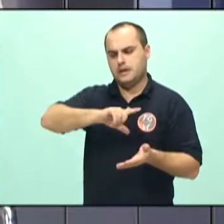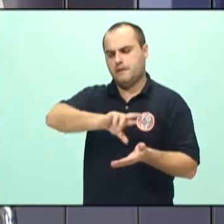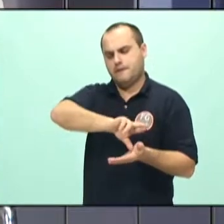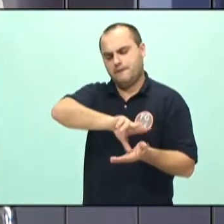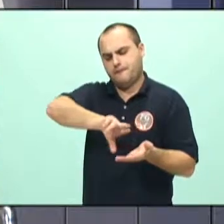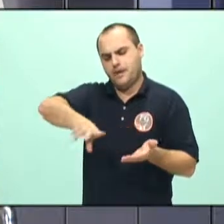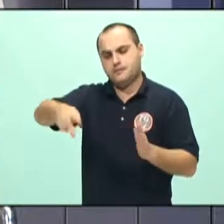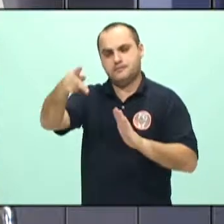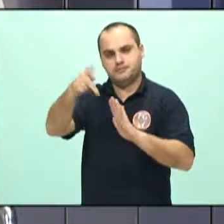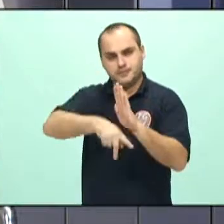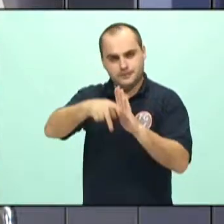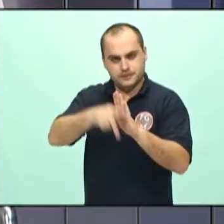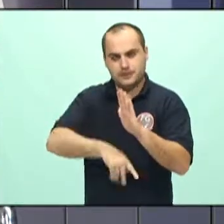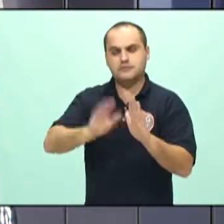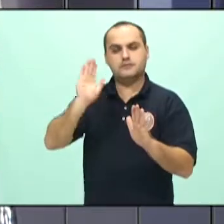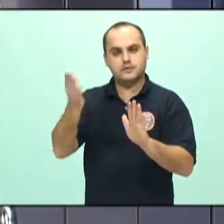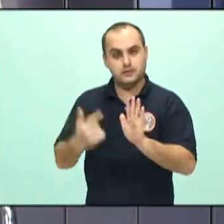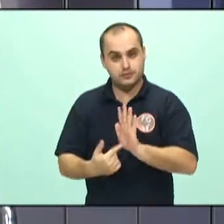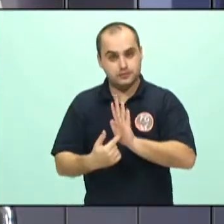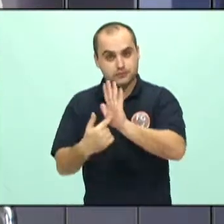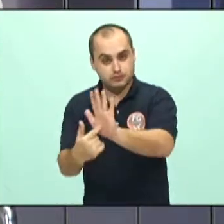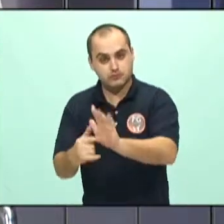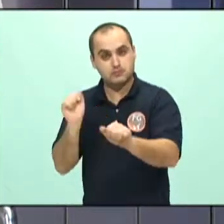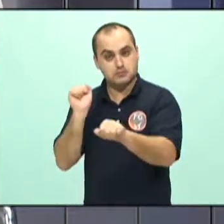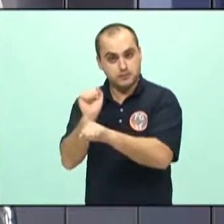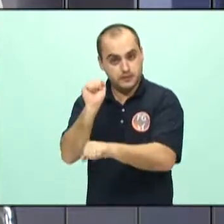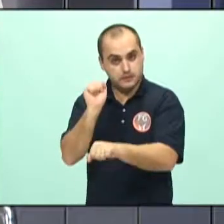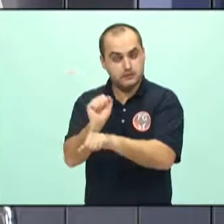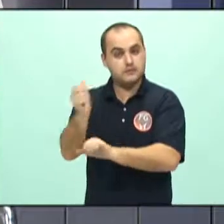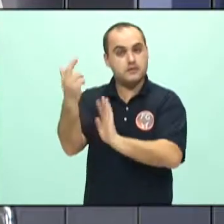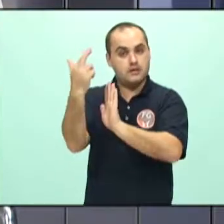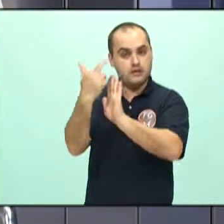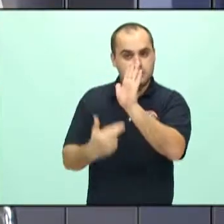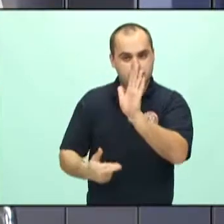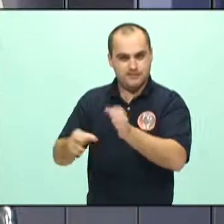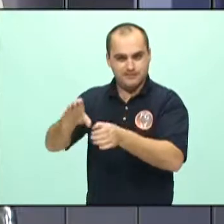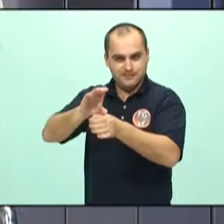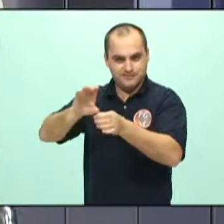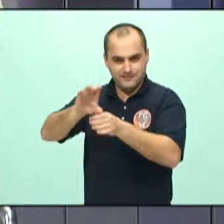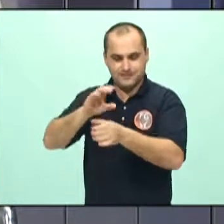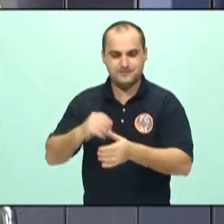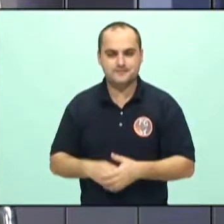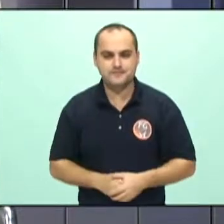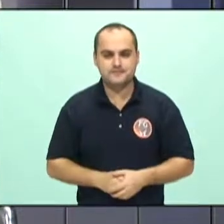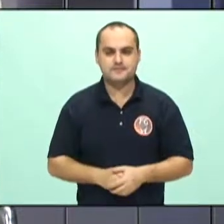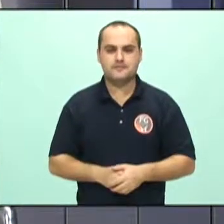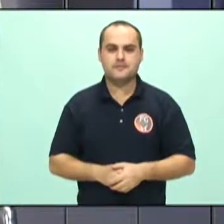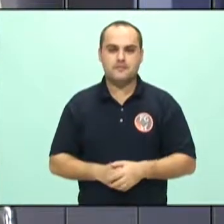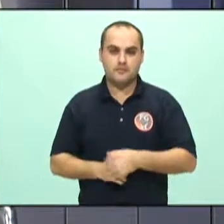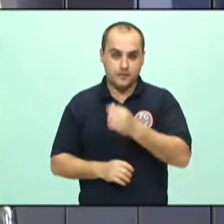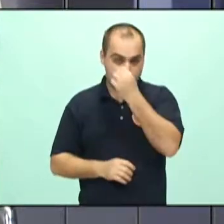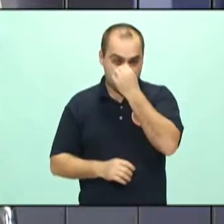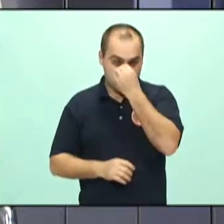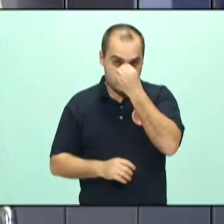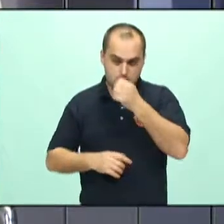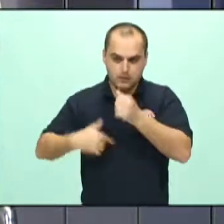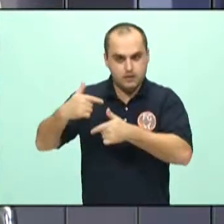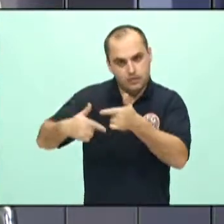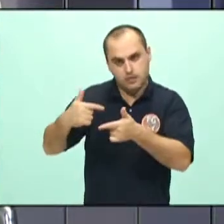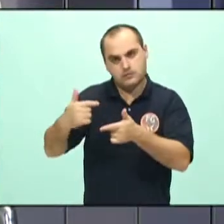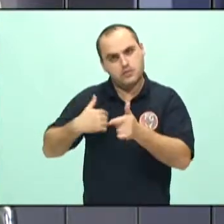projetos que nós apresentamos, ainda estamos aguardando pareceres das comissões. Eu digo que o trabalho tem sido feito,